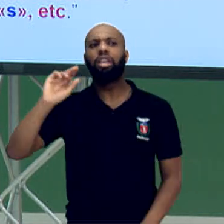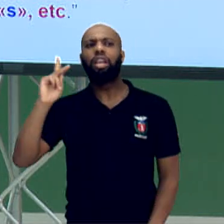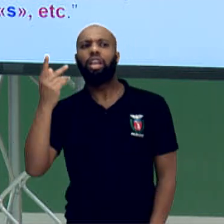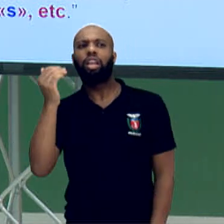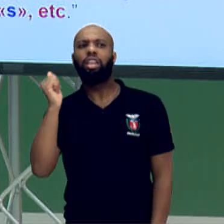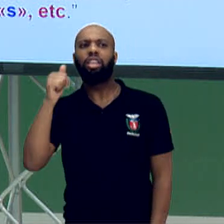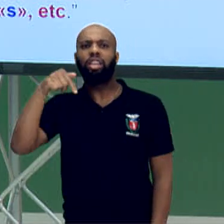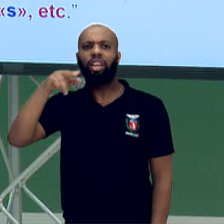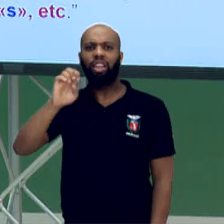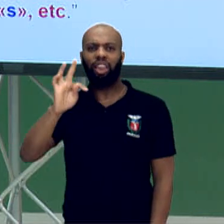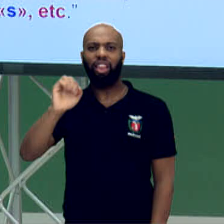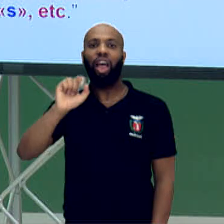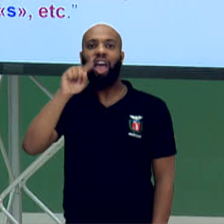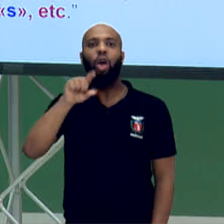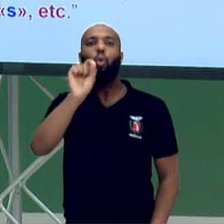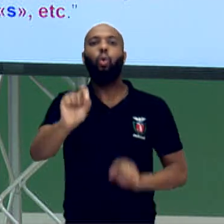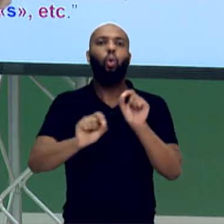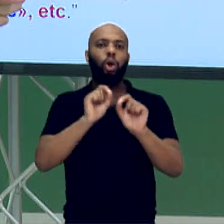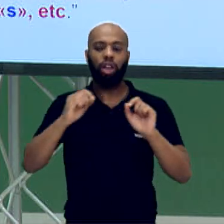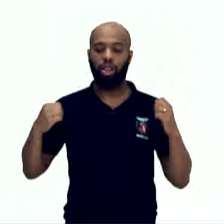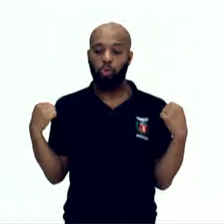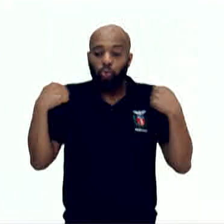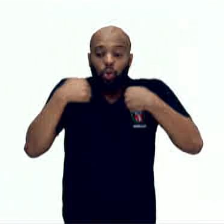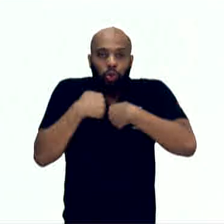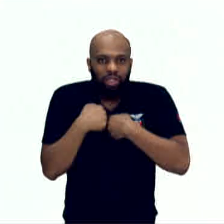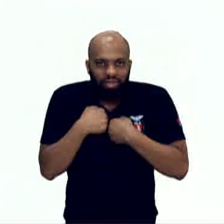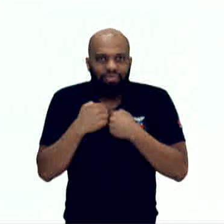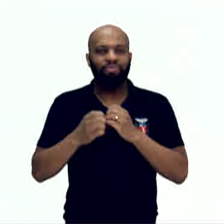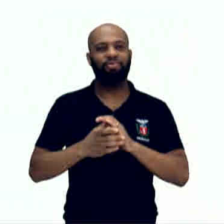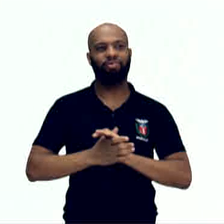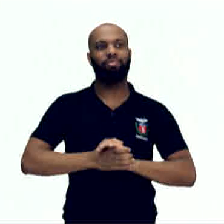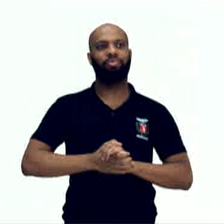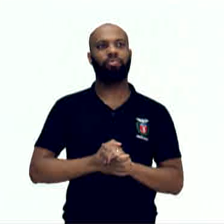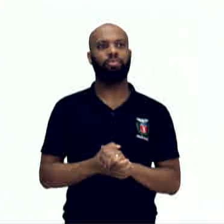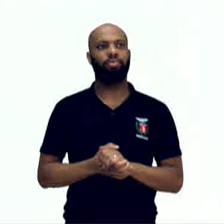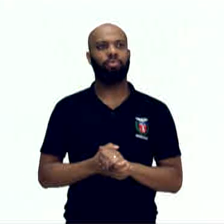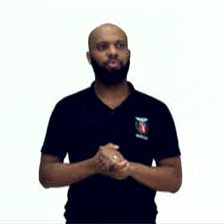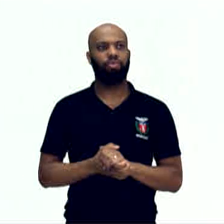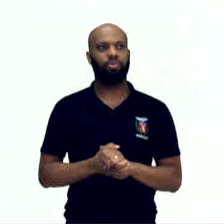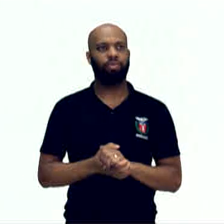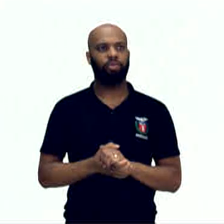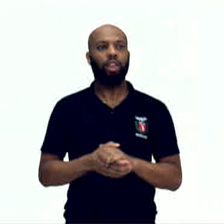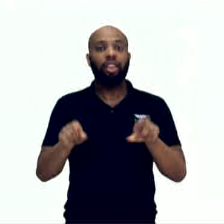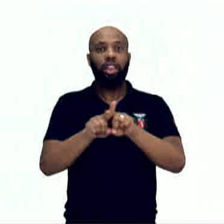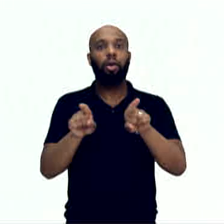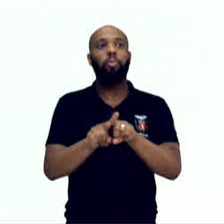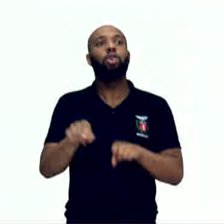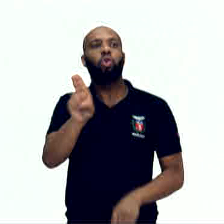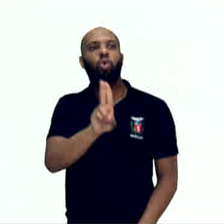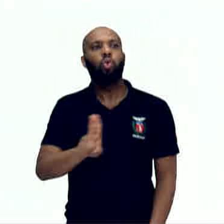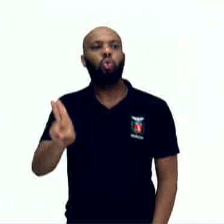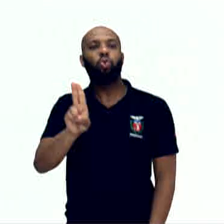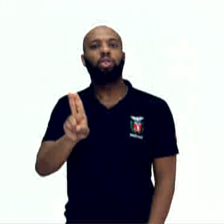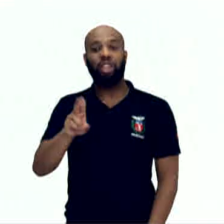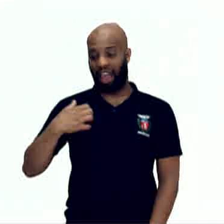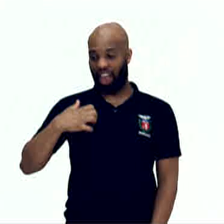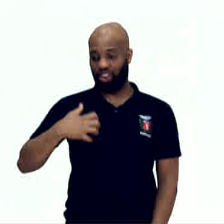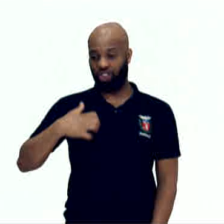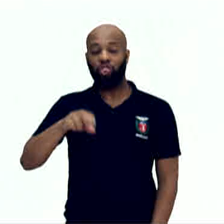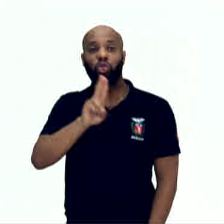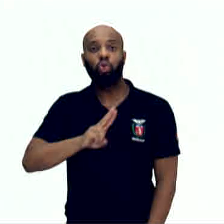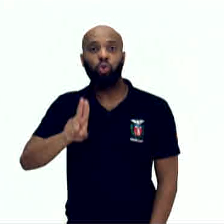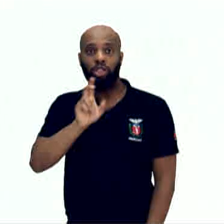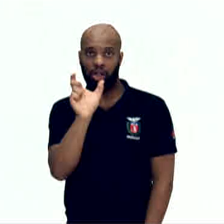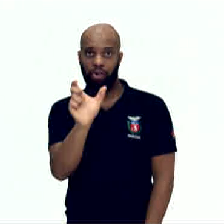Chaqueta, um agasalho, ok? Empleamos el vos em lugar de tu. Então ele diz que eles, os argentinos,